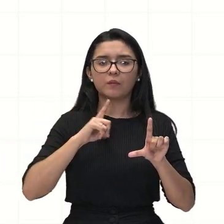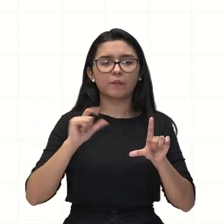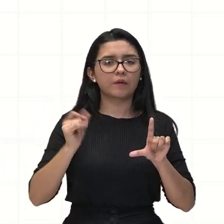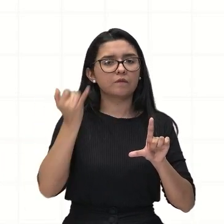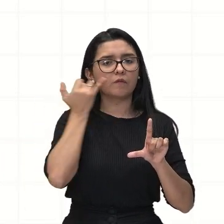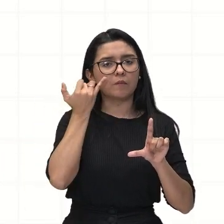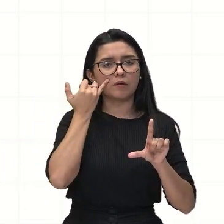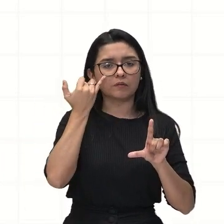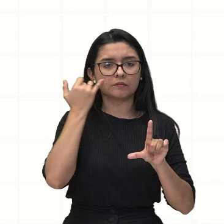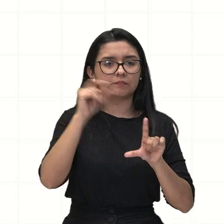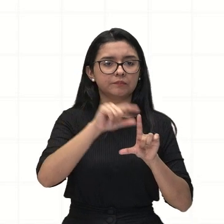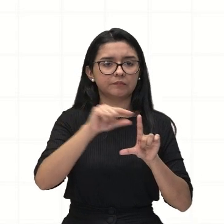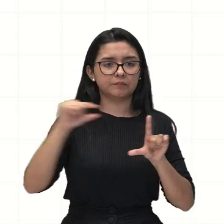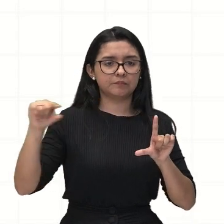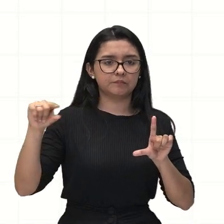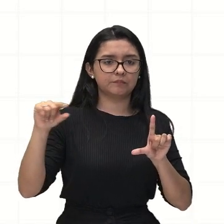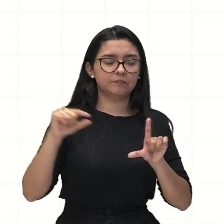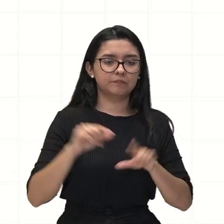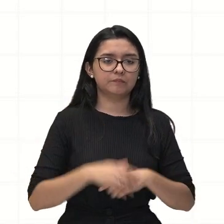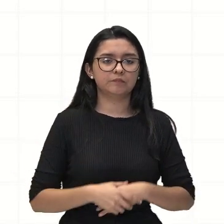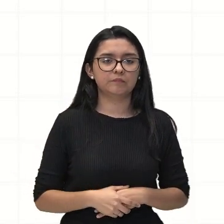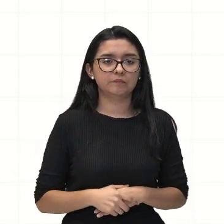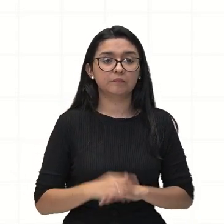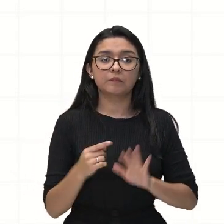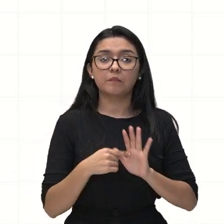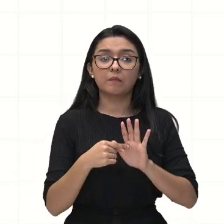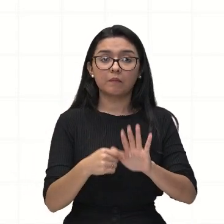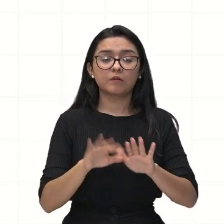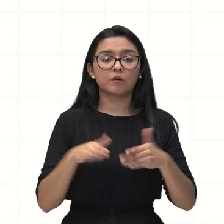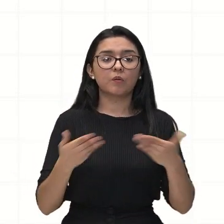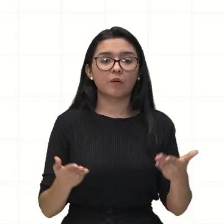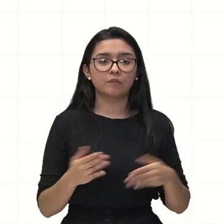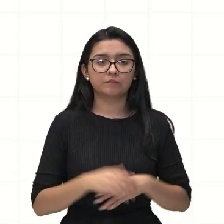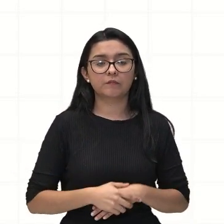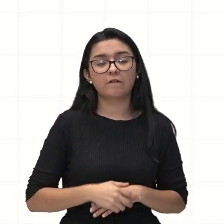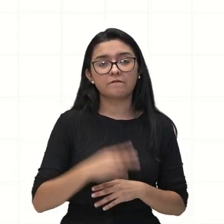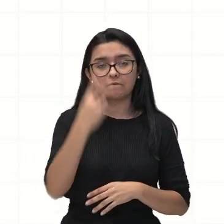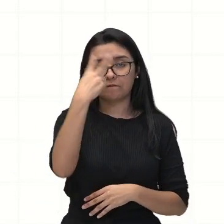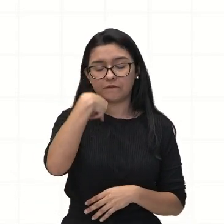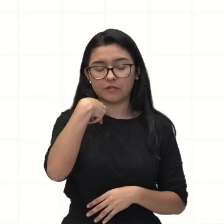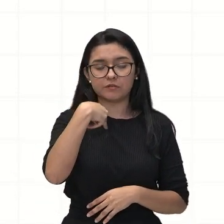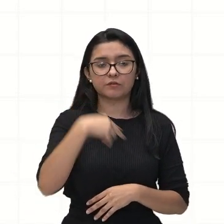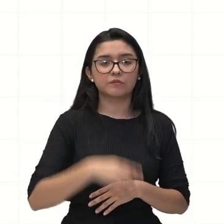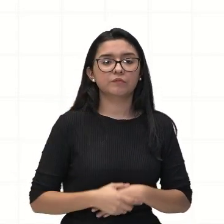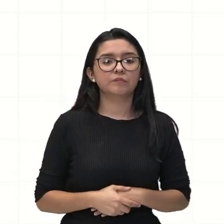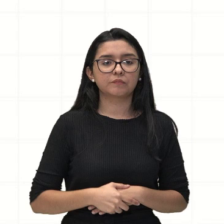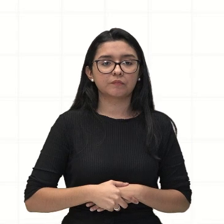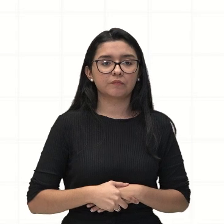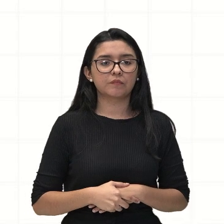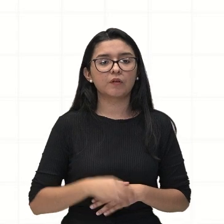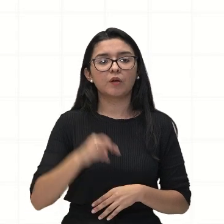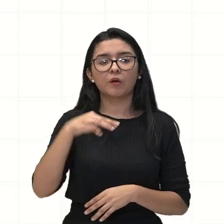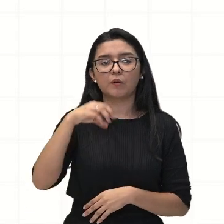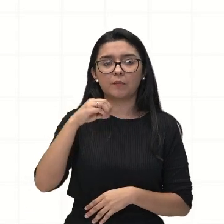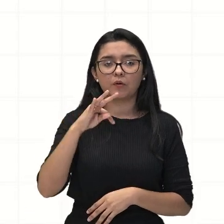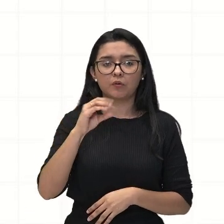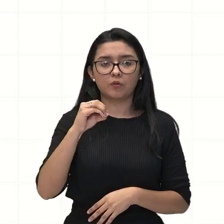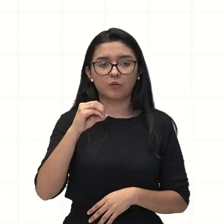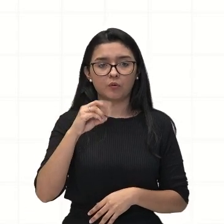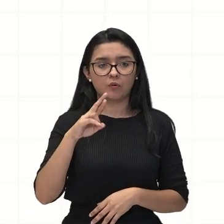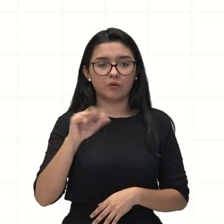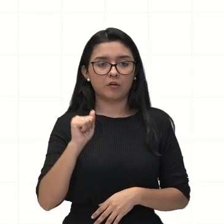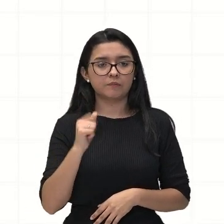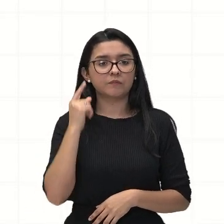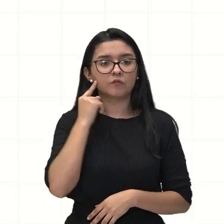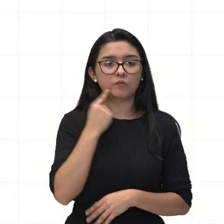no eixo vertical, a barra aqui mostrando as dificuldades, né, visual, motora, auditiva,